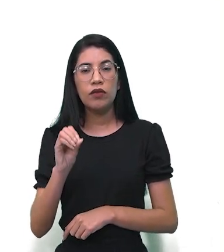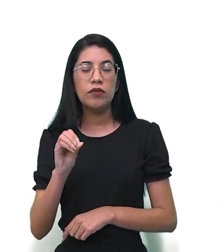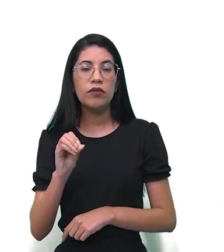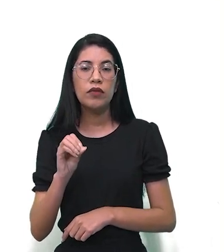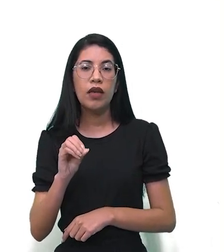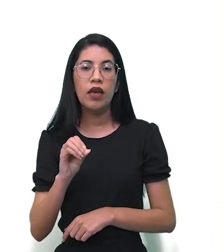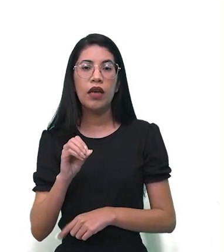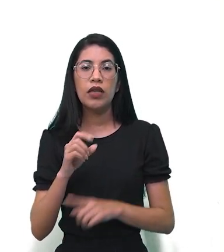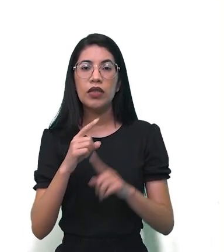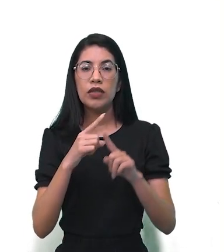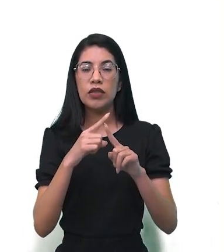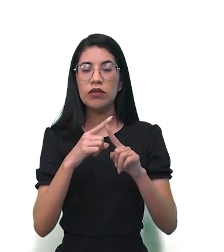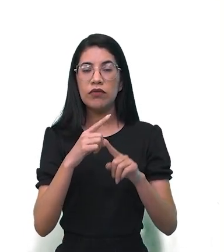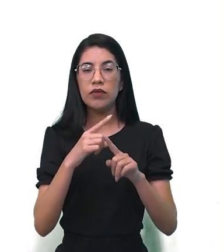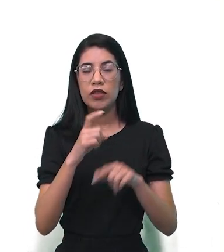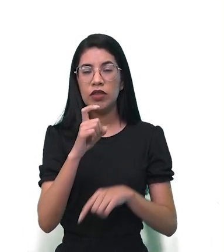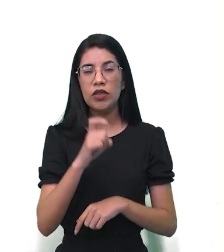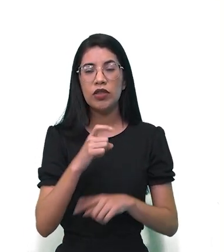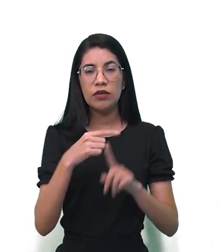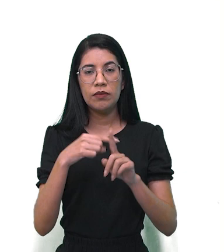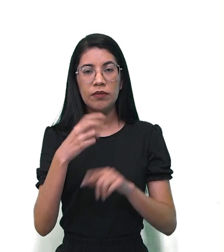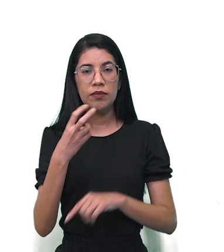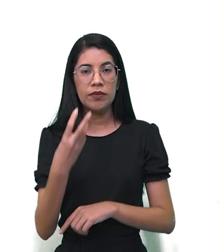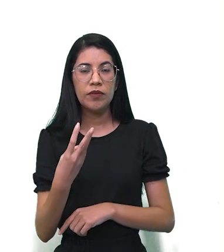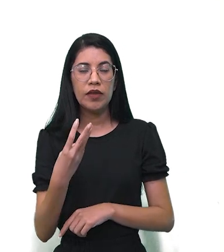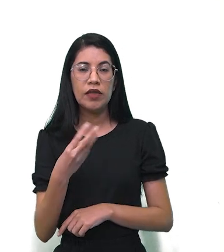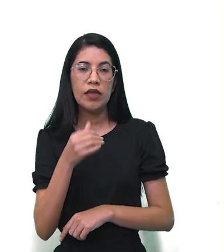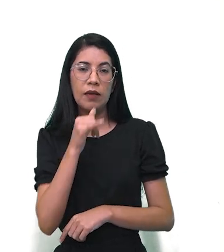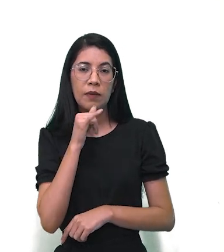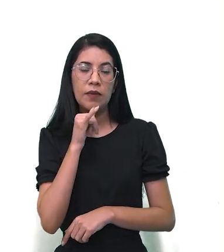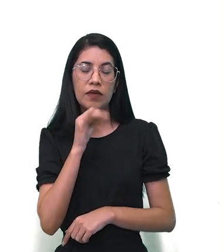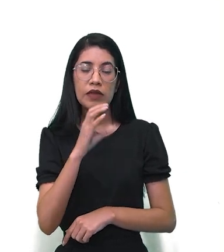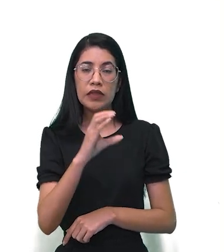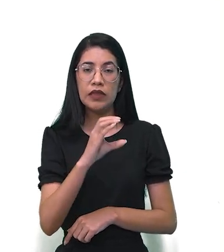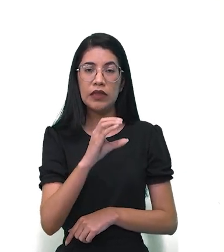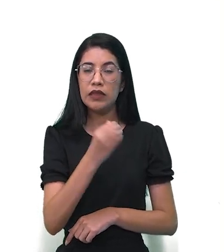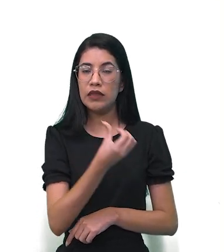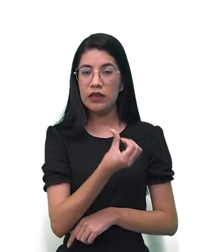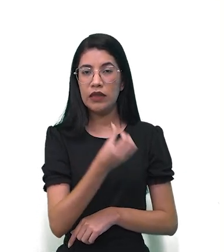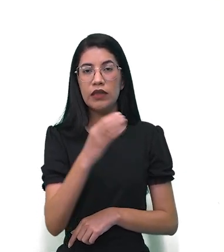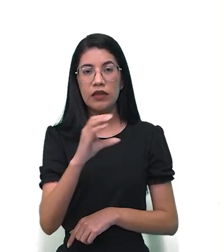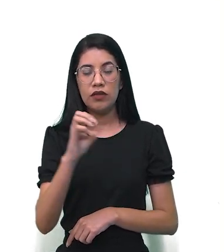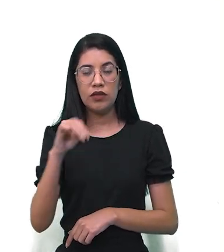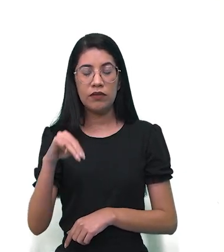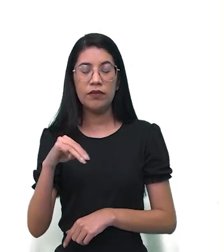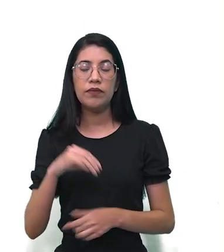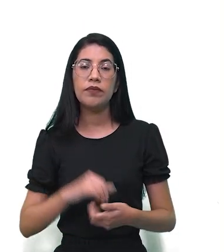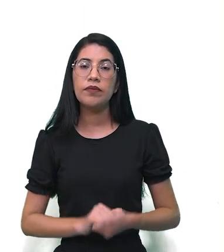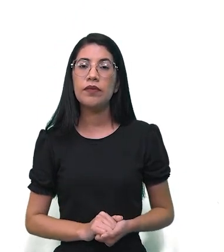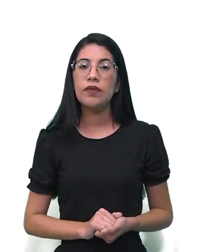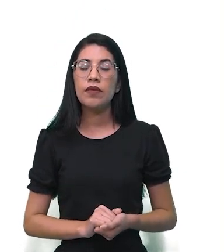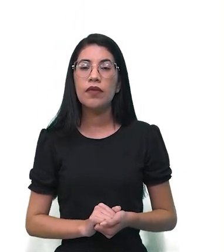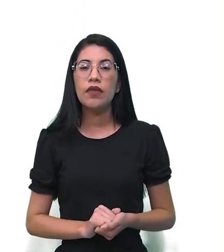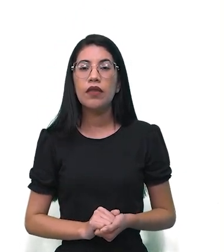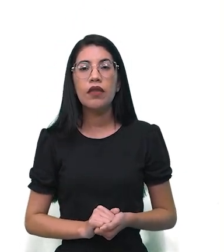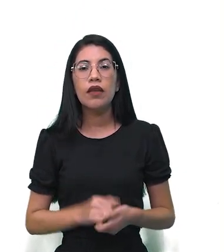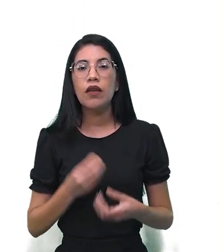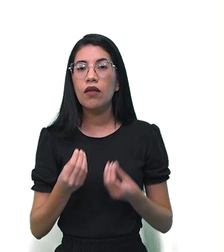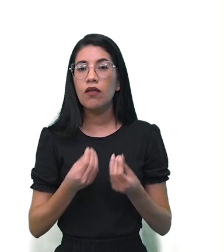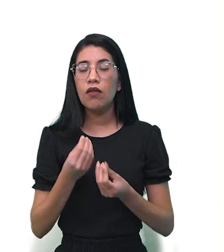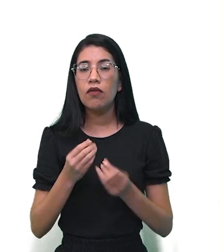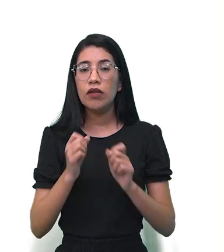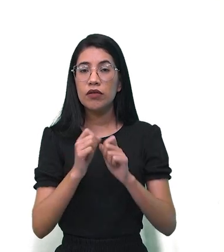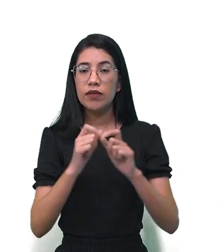de x mais 3, vamos supor que ele tenha 6 centímetros, tá? Olha o que vai acontecer aqui na minha